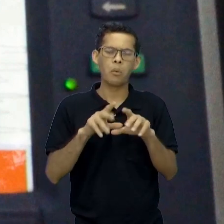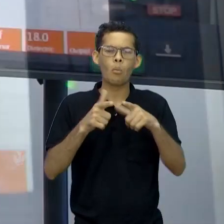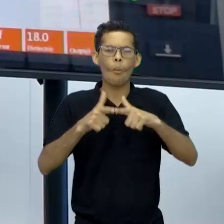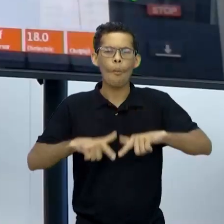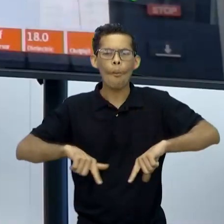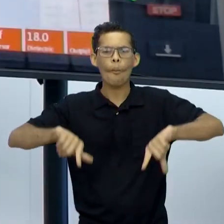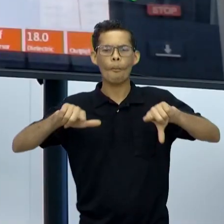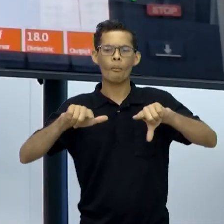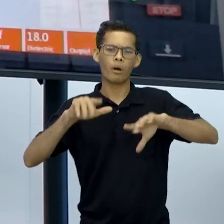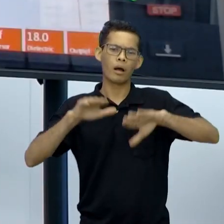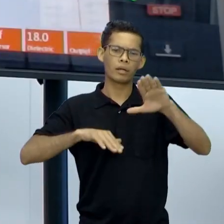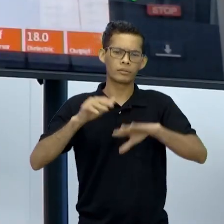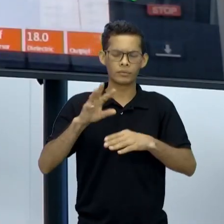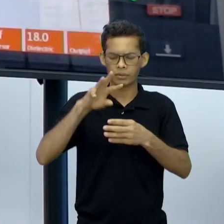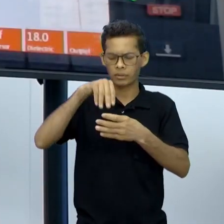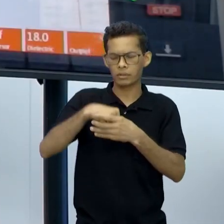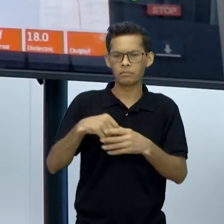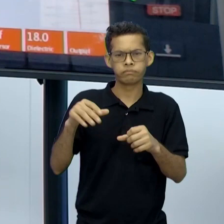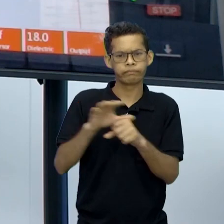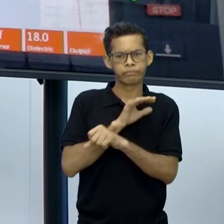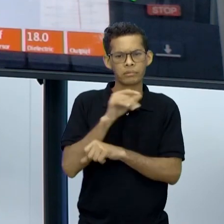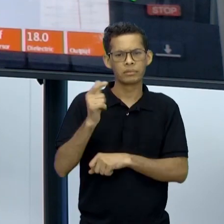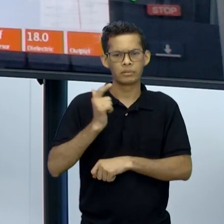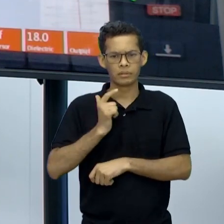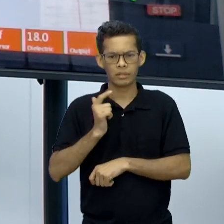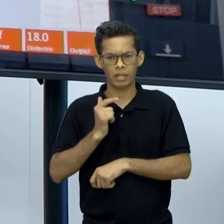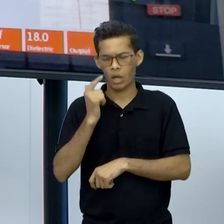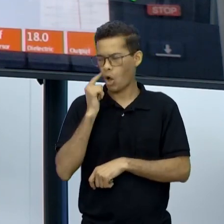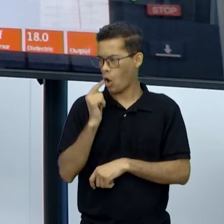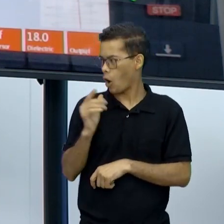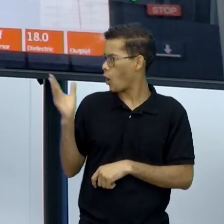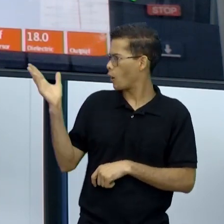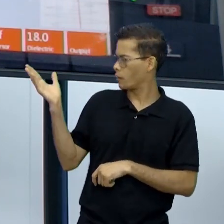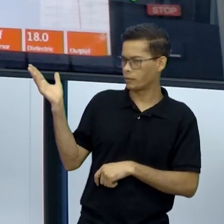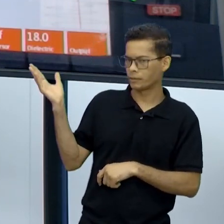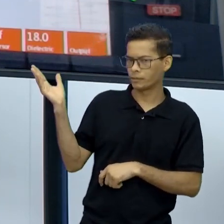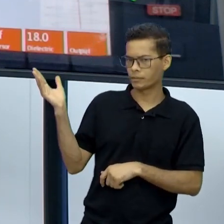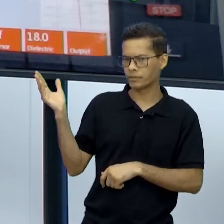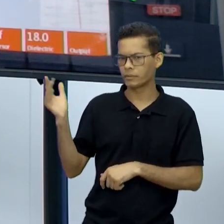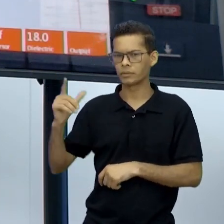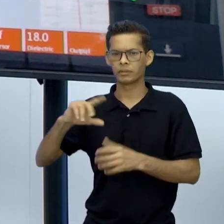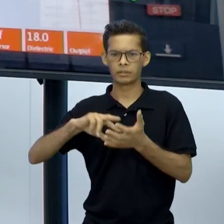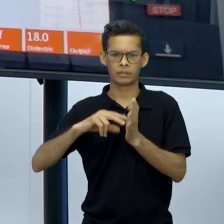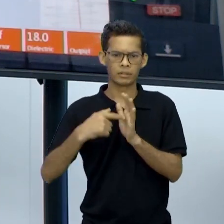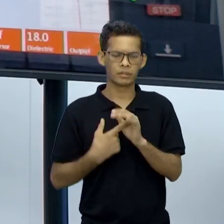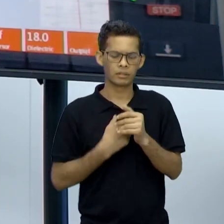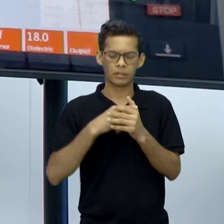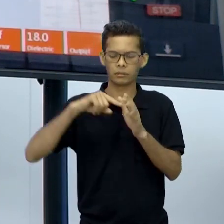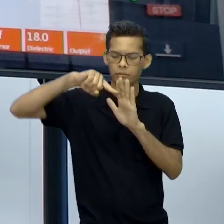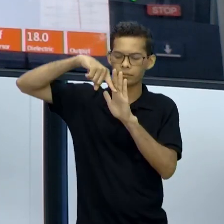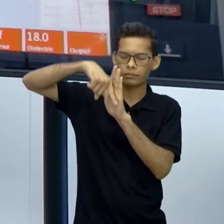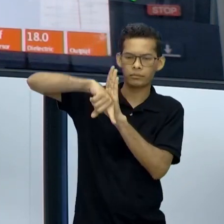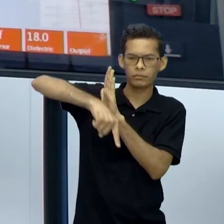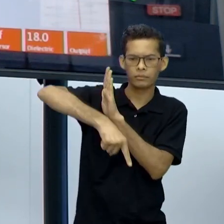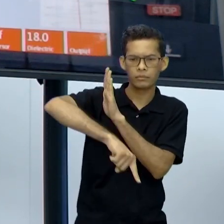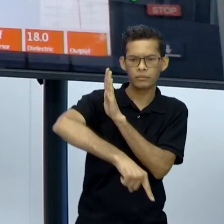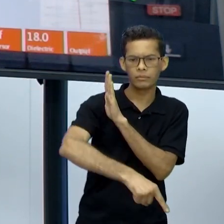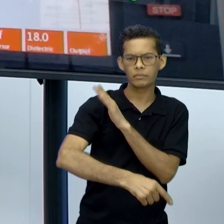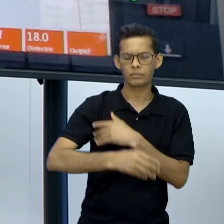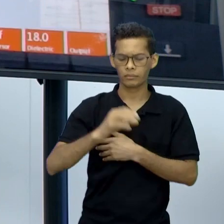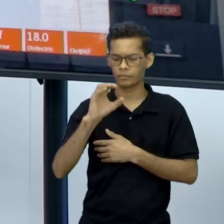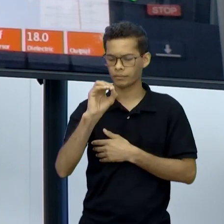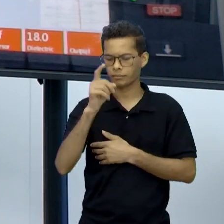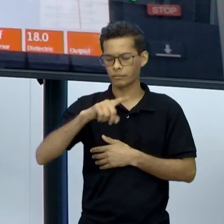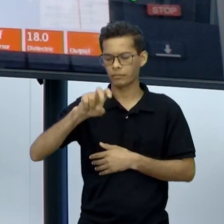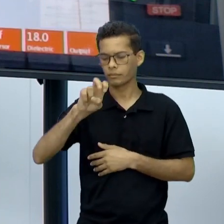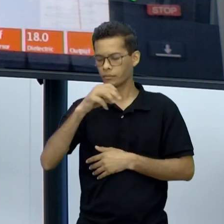que o professor comentar. E aqui tá o quê, ó? Pessoal, aqui é a profundidade, ó, que tá o objeto. Tá vendo aqui, ó? Meio metro, 1